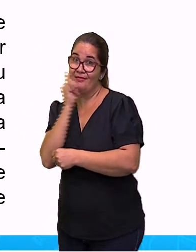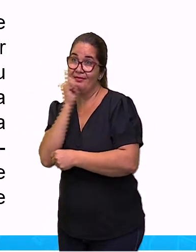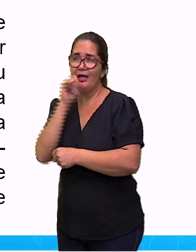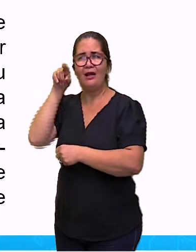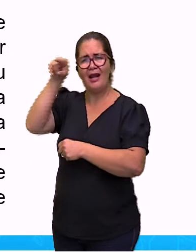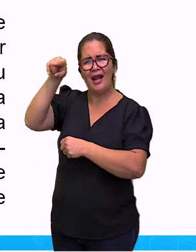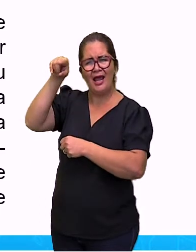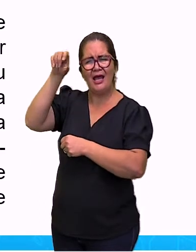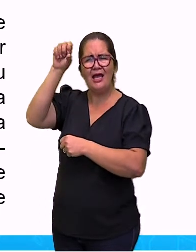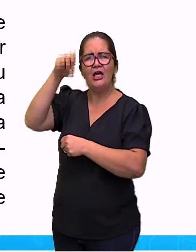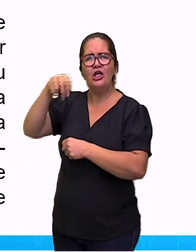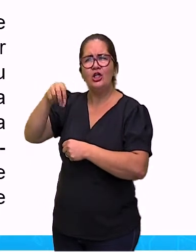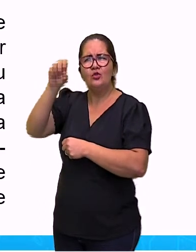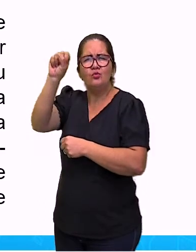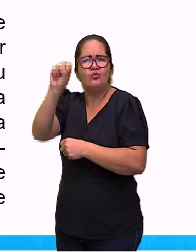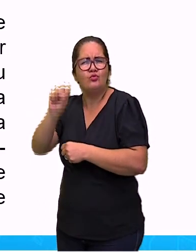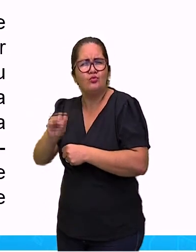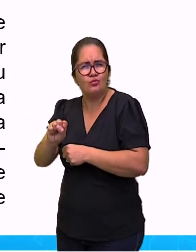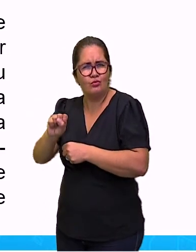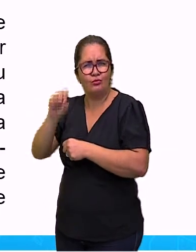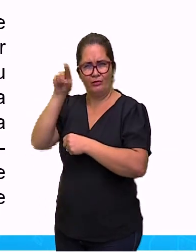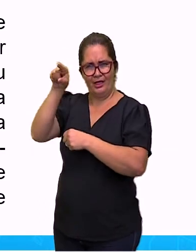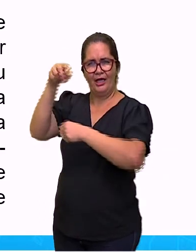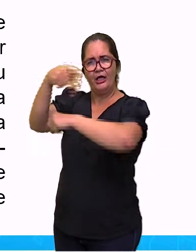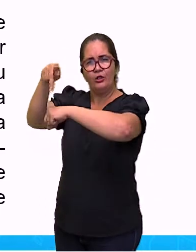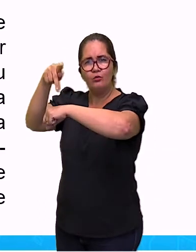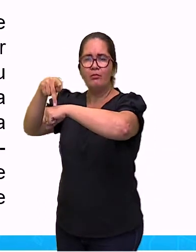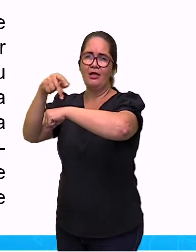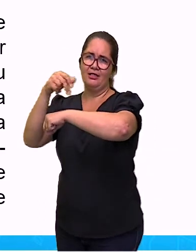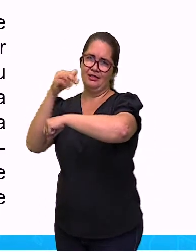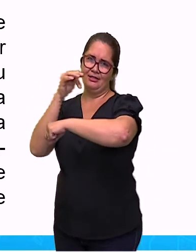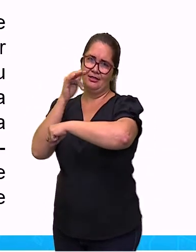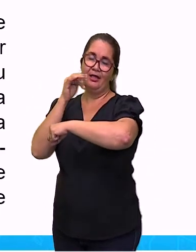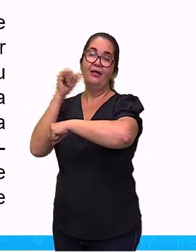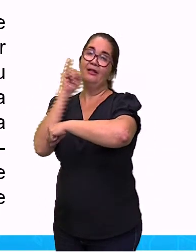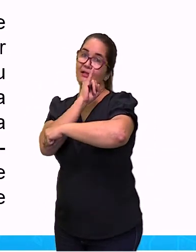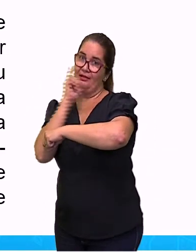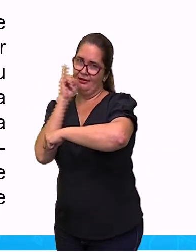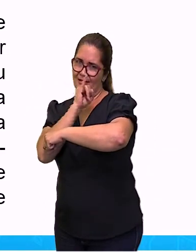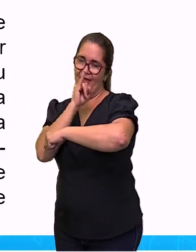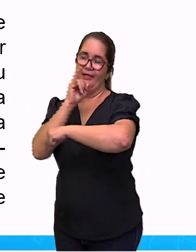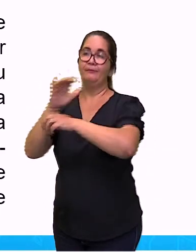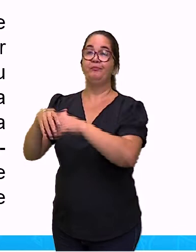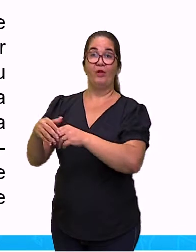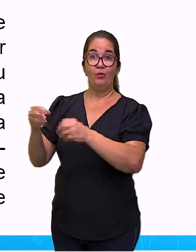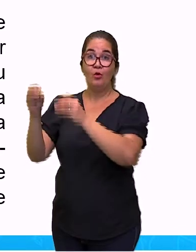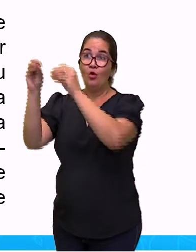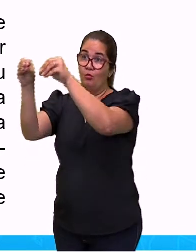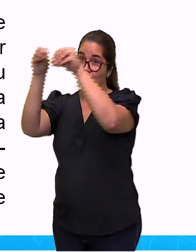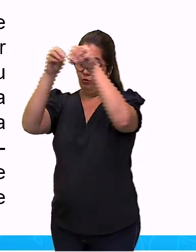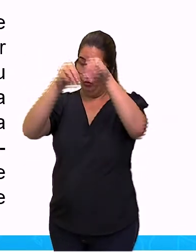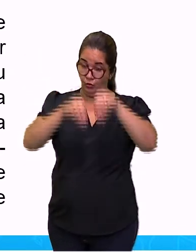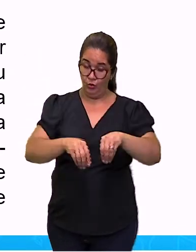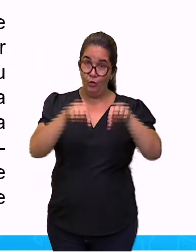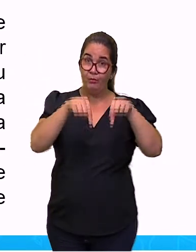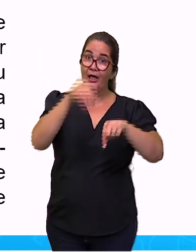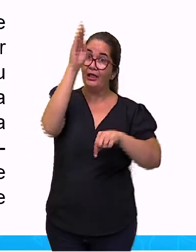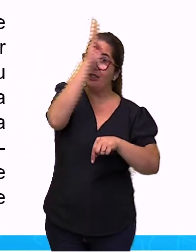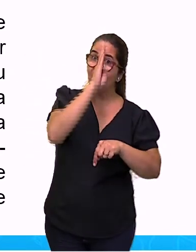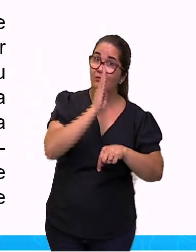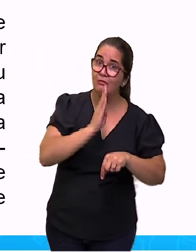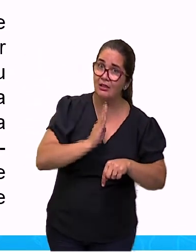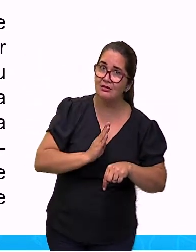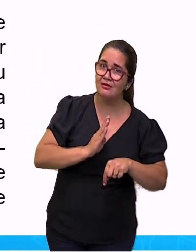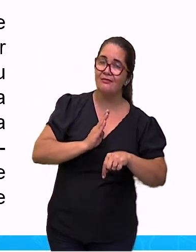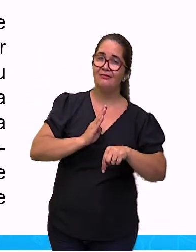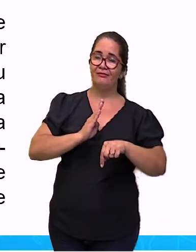7 anos de idade, ele veio para o Brasil, acompanhado da sua irmã. E aos 17, ele já ingressou nas